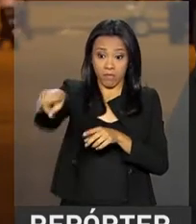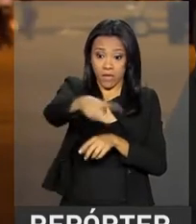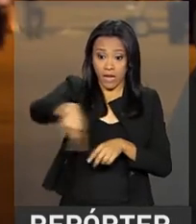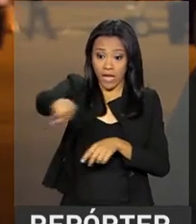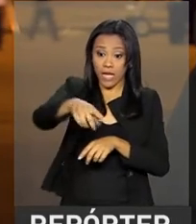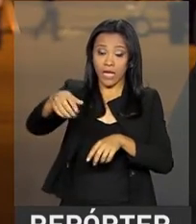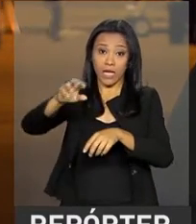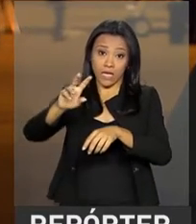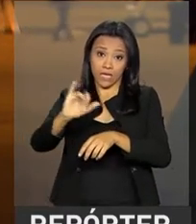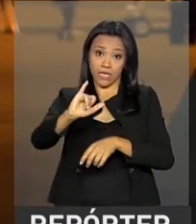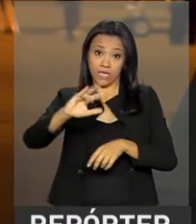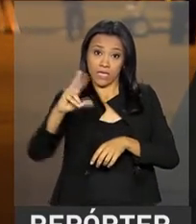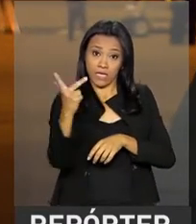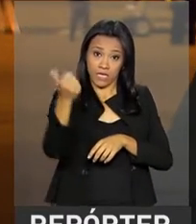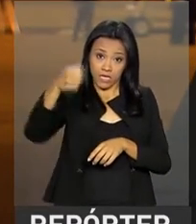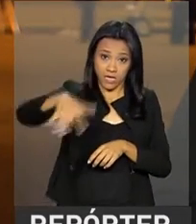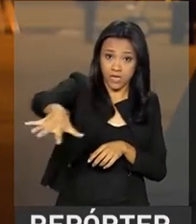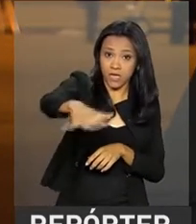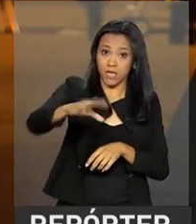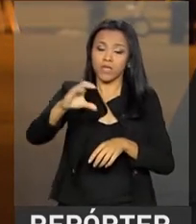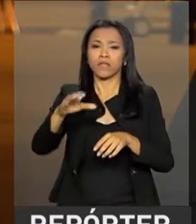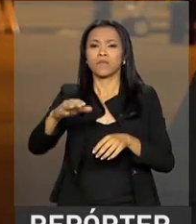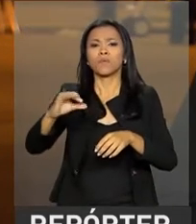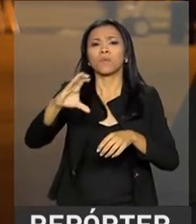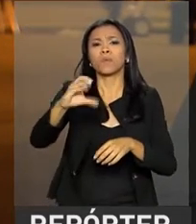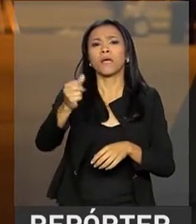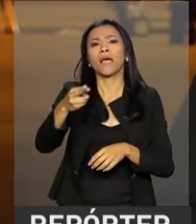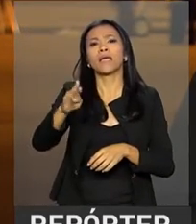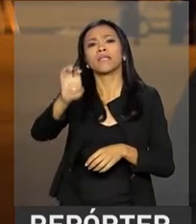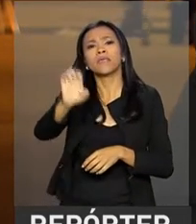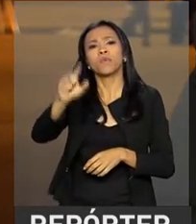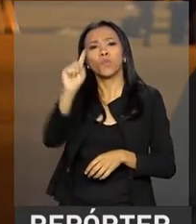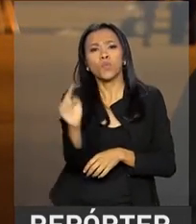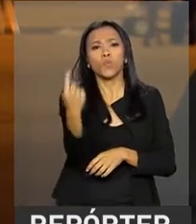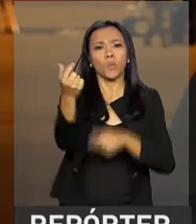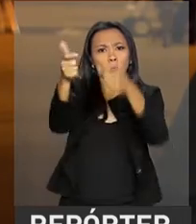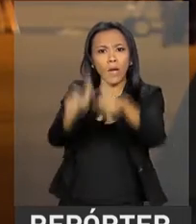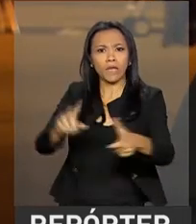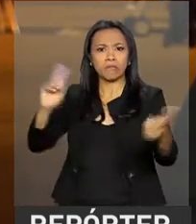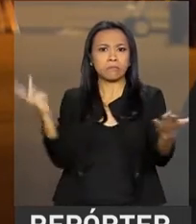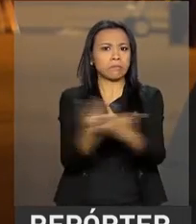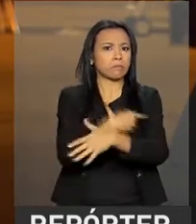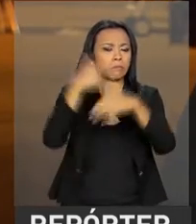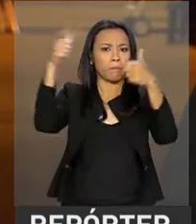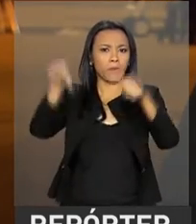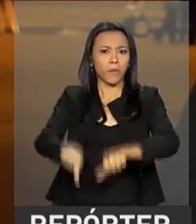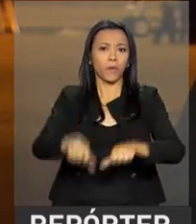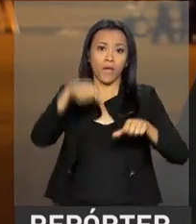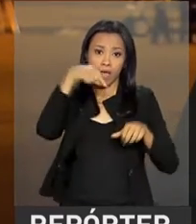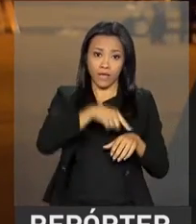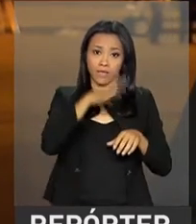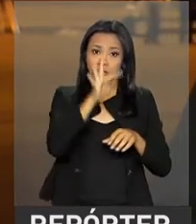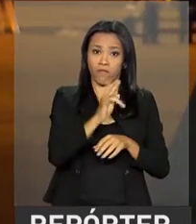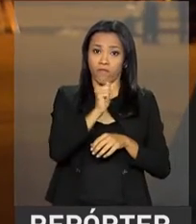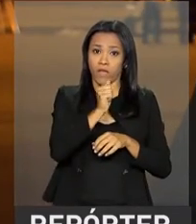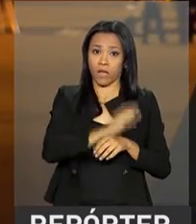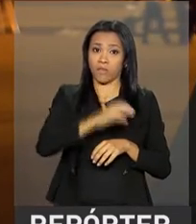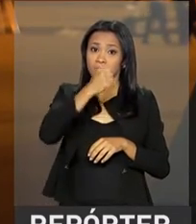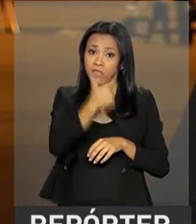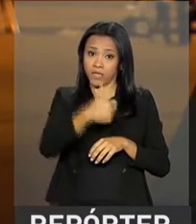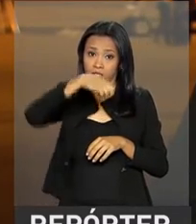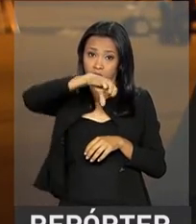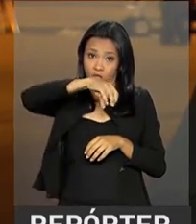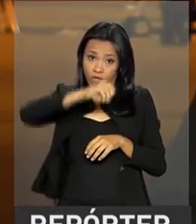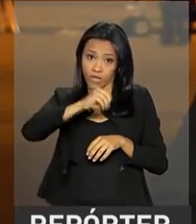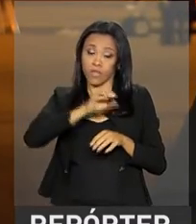no Caribe, uma das áreas mais atingidas pelo furacão. A aeronave Embraer 190 pousou na base aérea